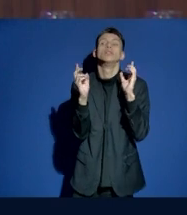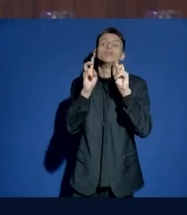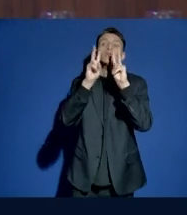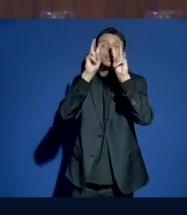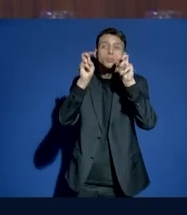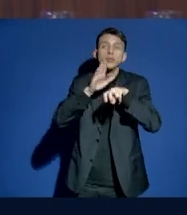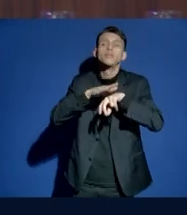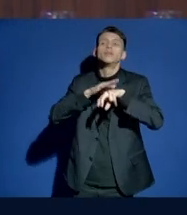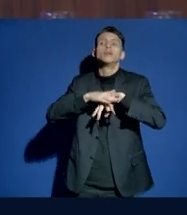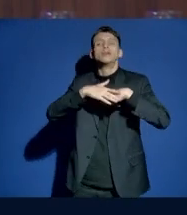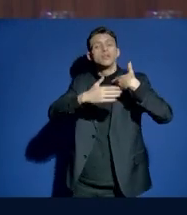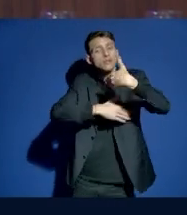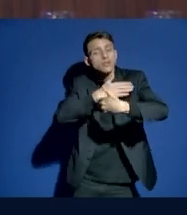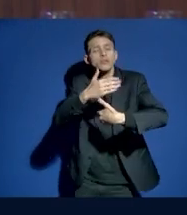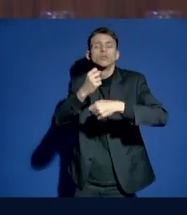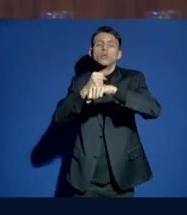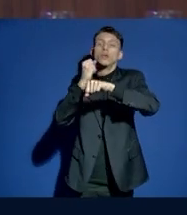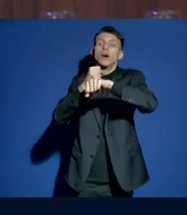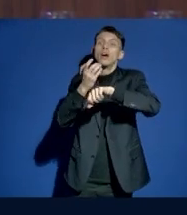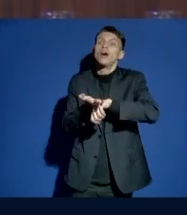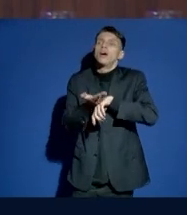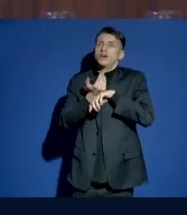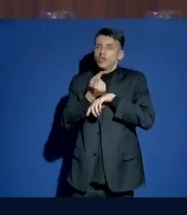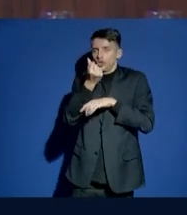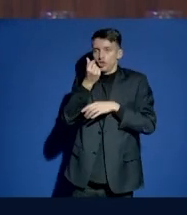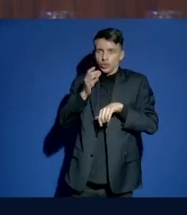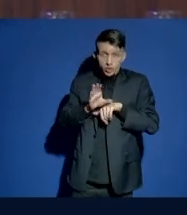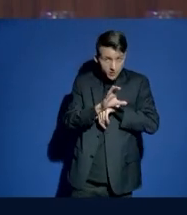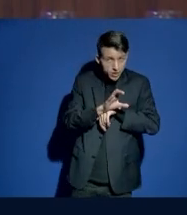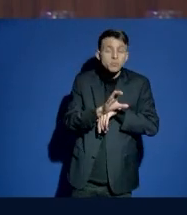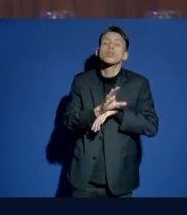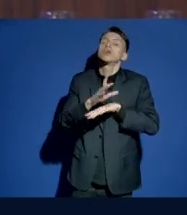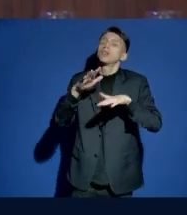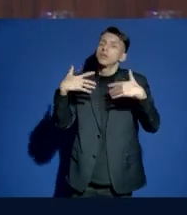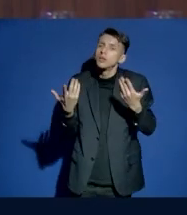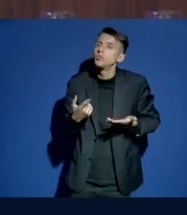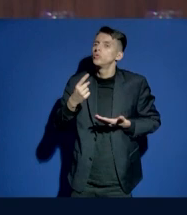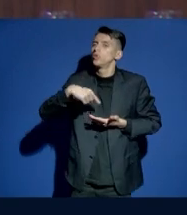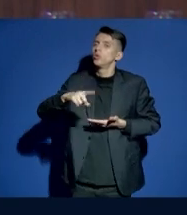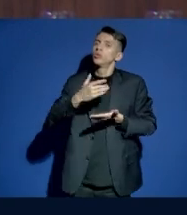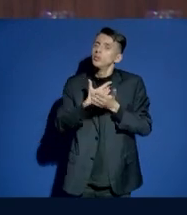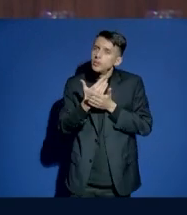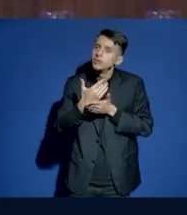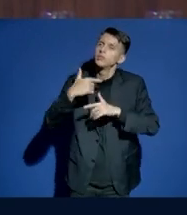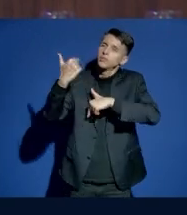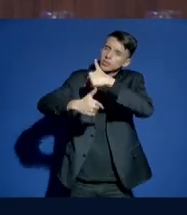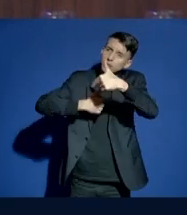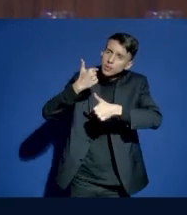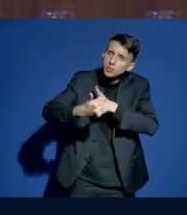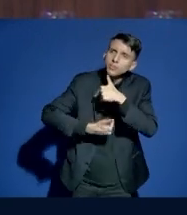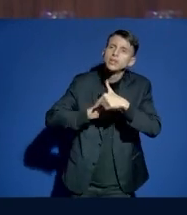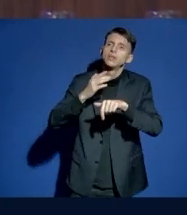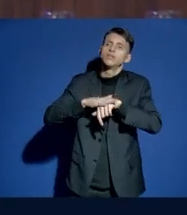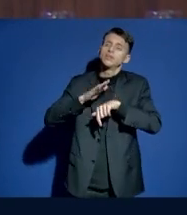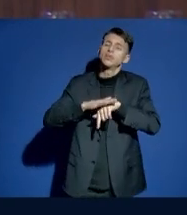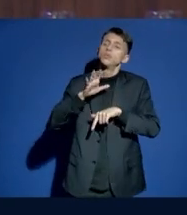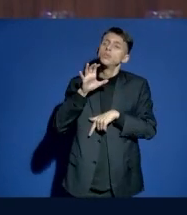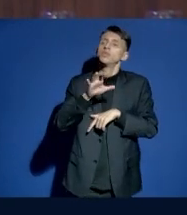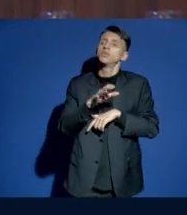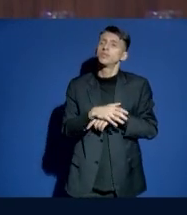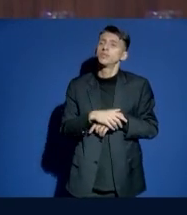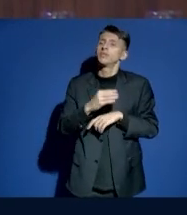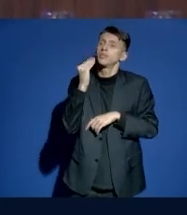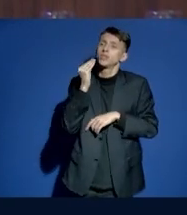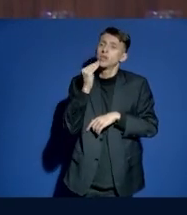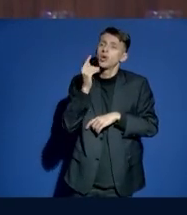realização das obras antes de chegar no contexto financeiro Então a gente tá entrando com aporte a gente tá entrando com contrapartida justamente Para